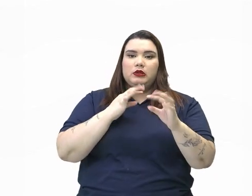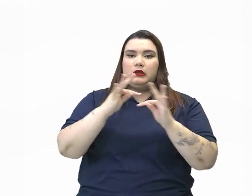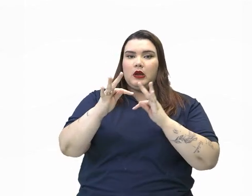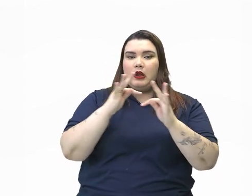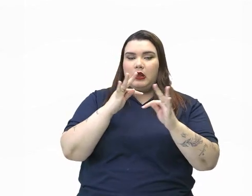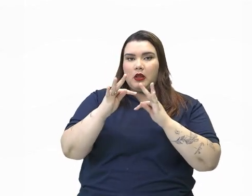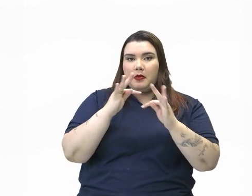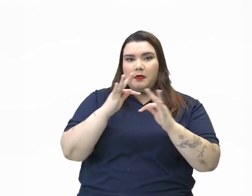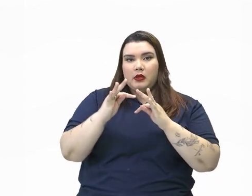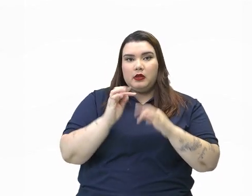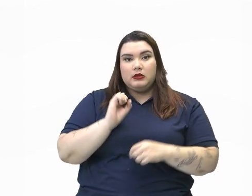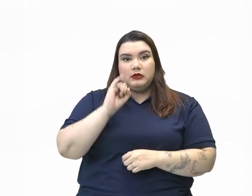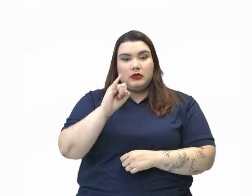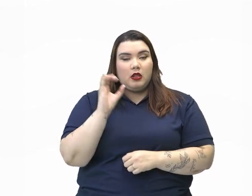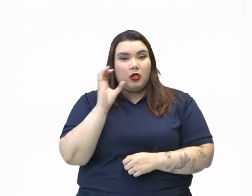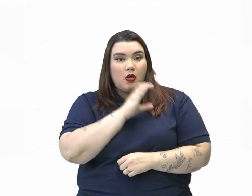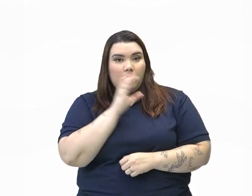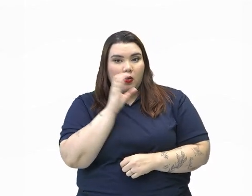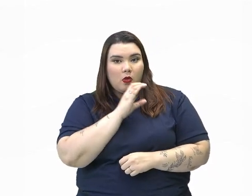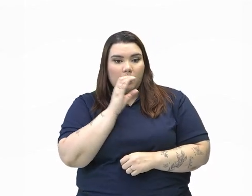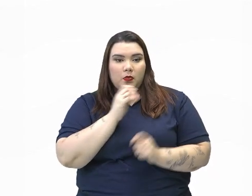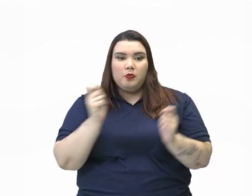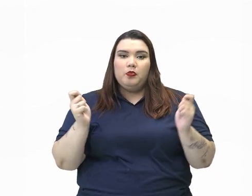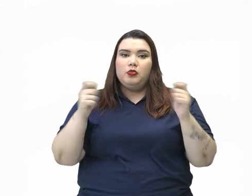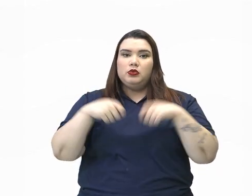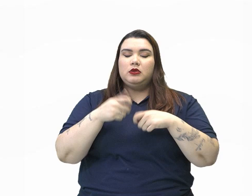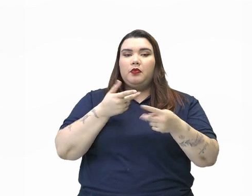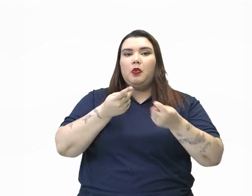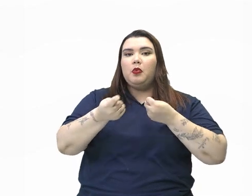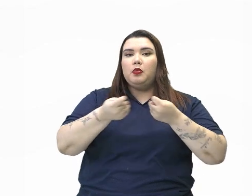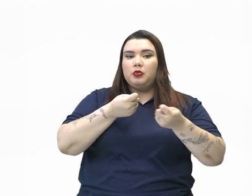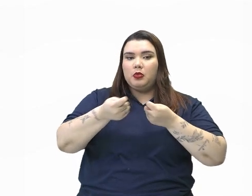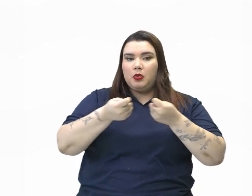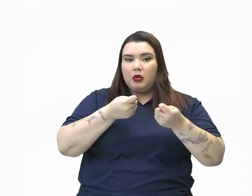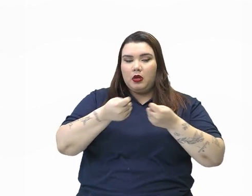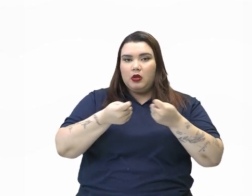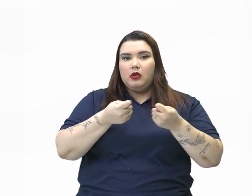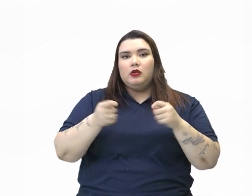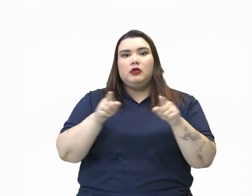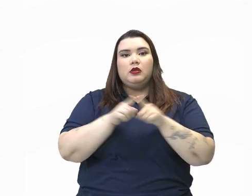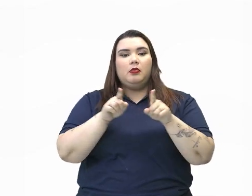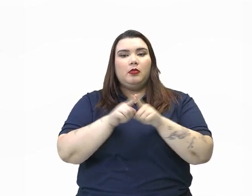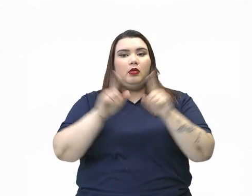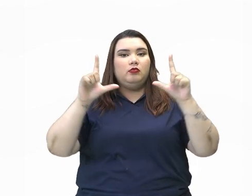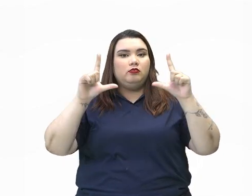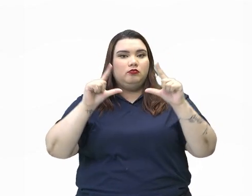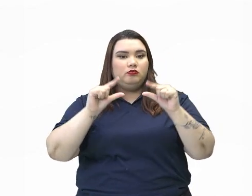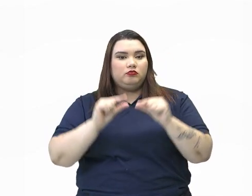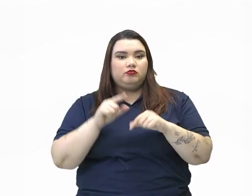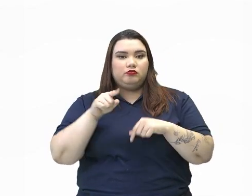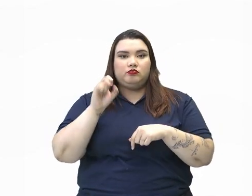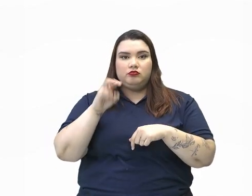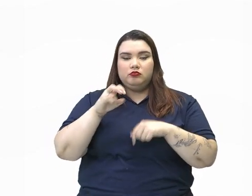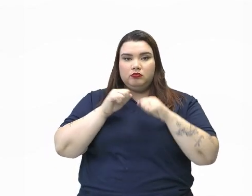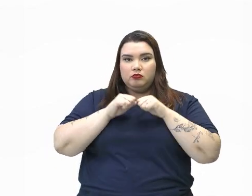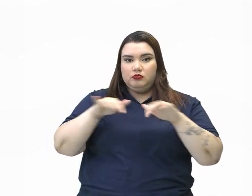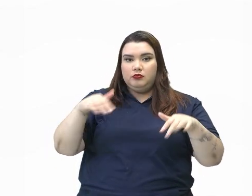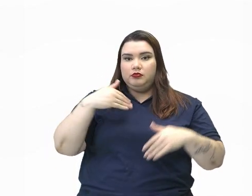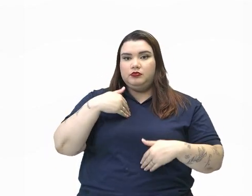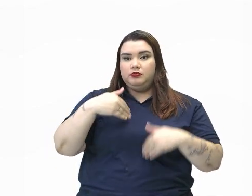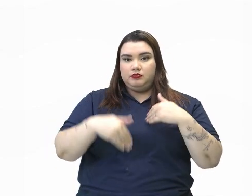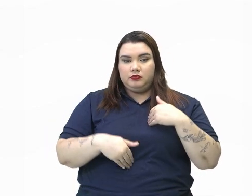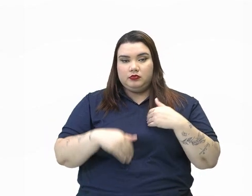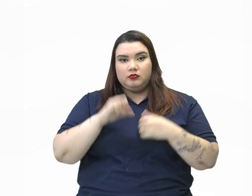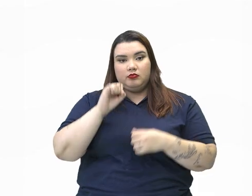e, se for o quanto antes, ela consegue controlar e reduzir essa carga viral no seu organismo.